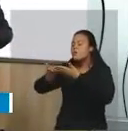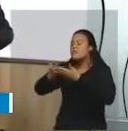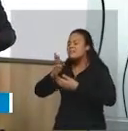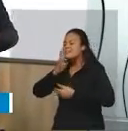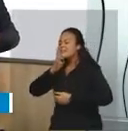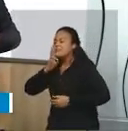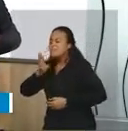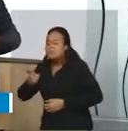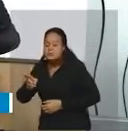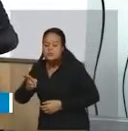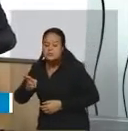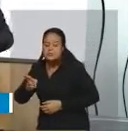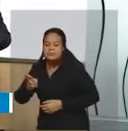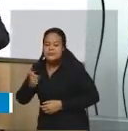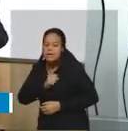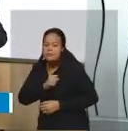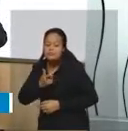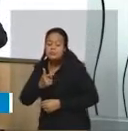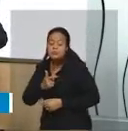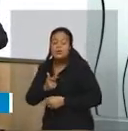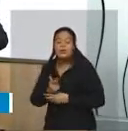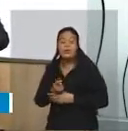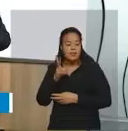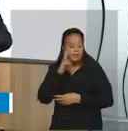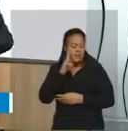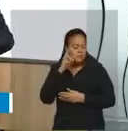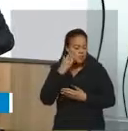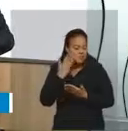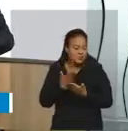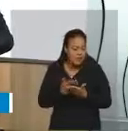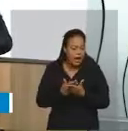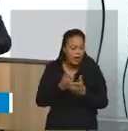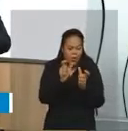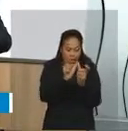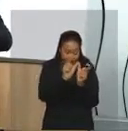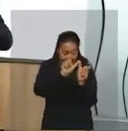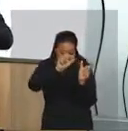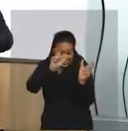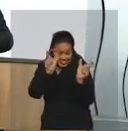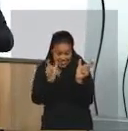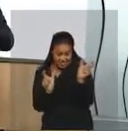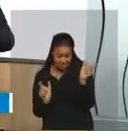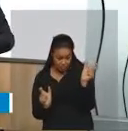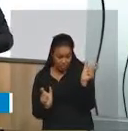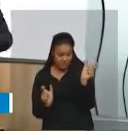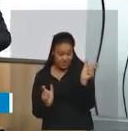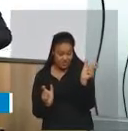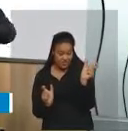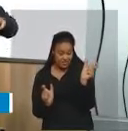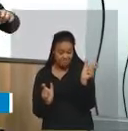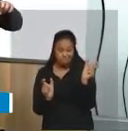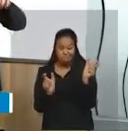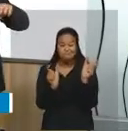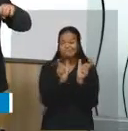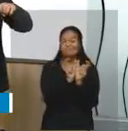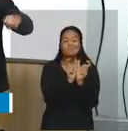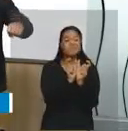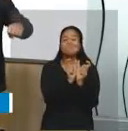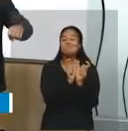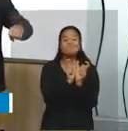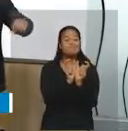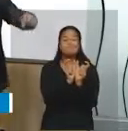lá nas nossas aulas, a comunicação assíncrona, uma comunicação em que a pessoa ela